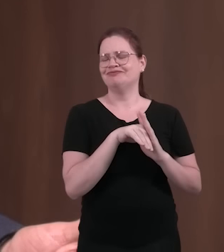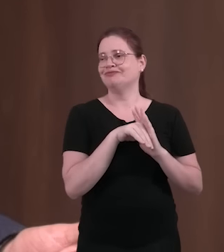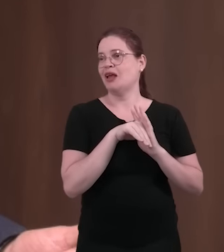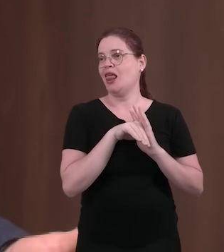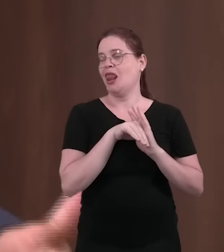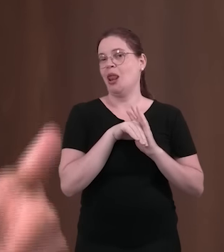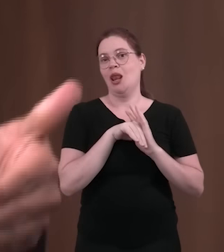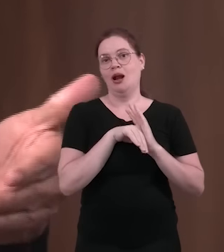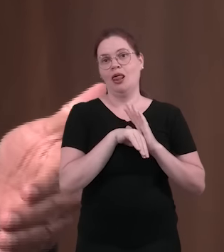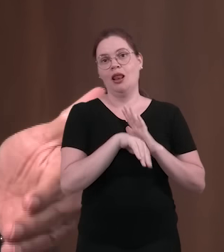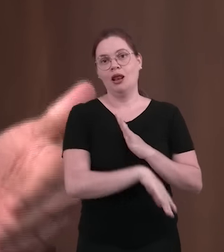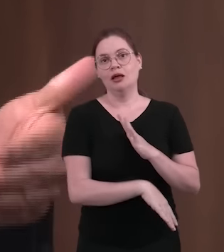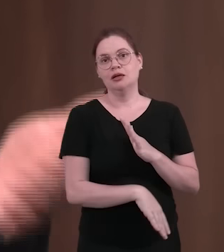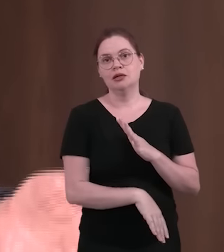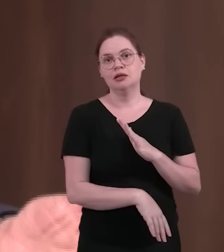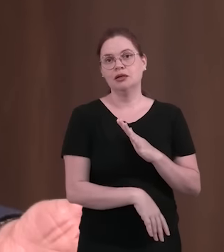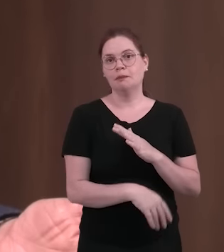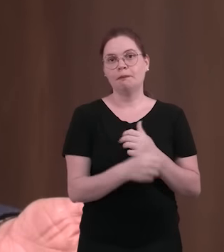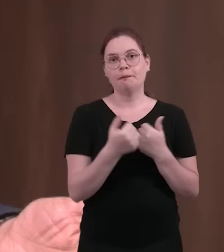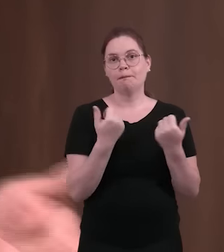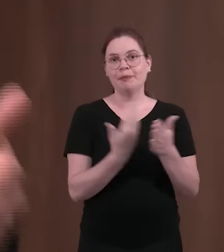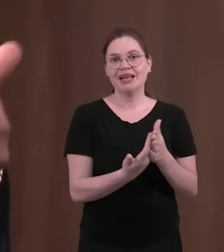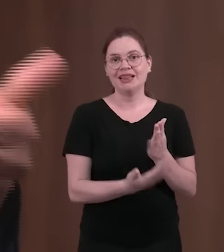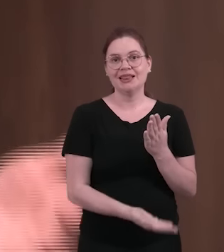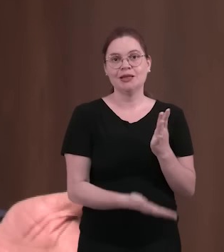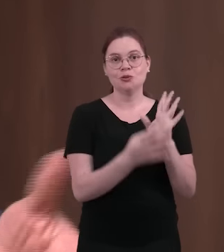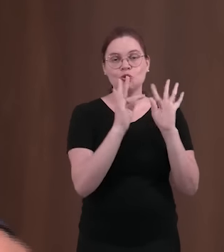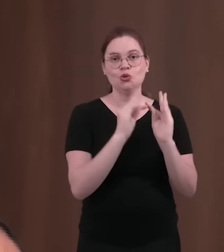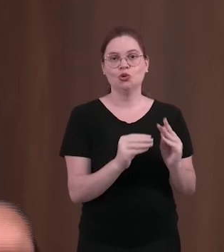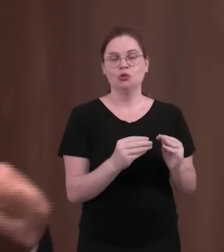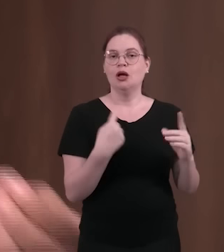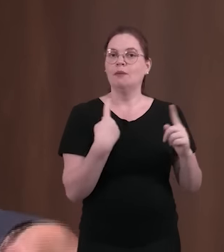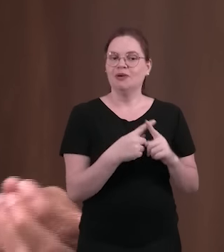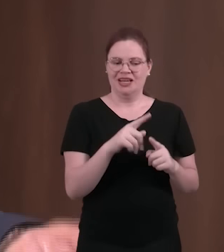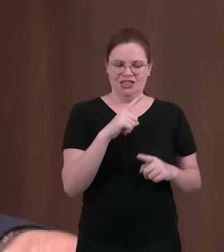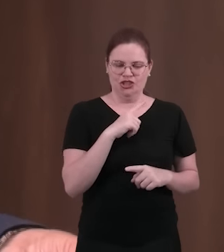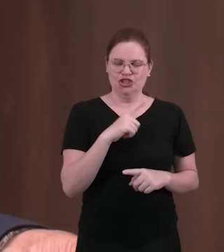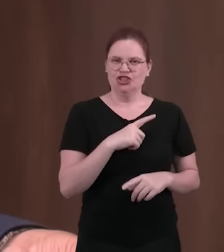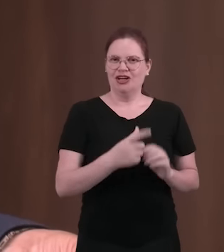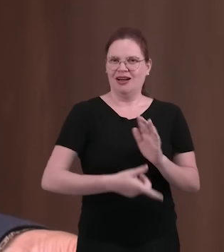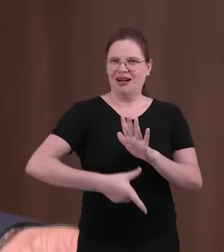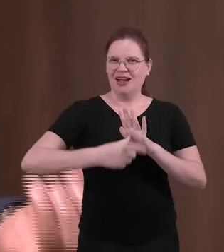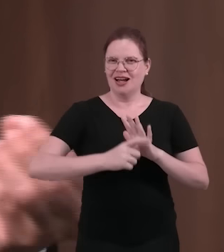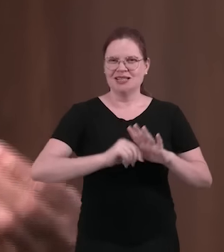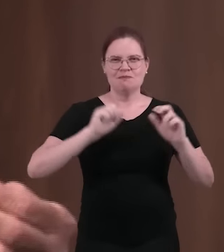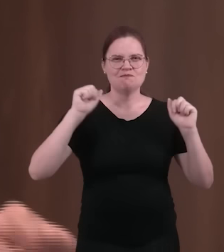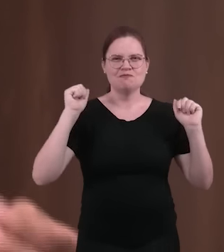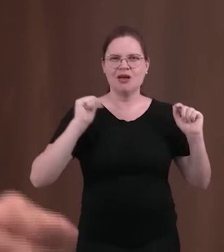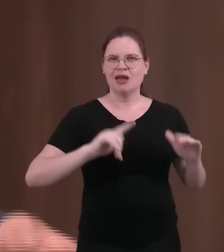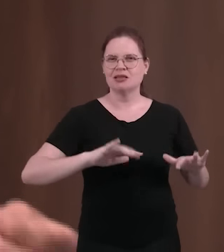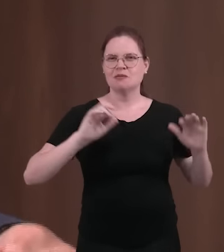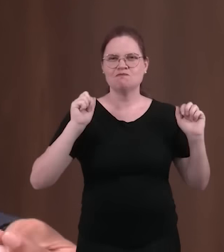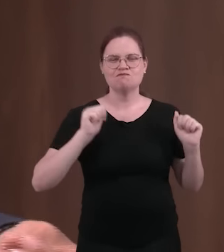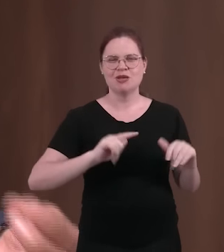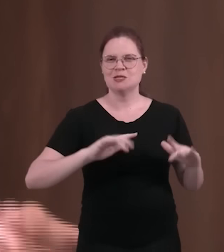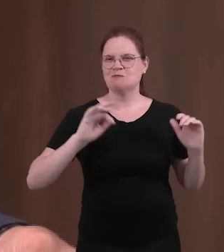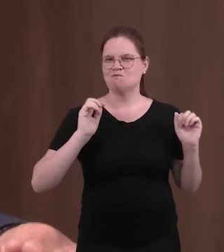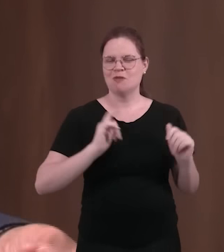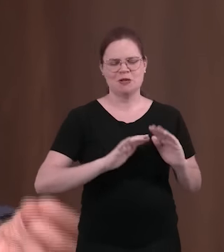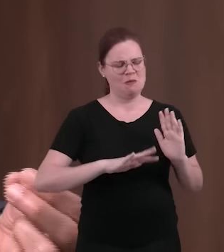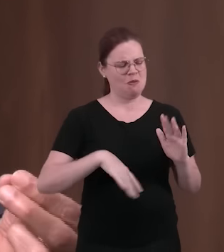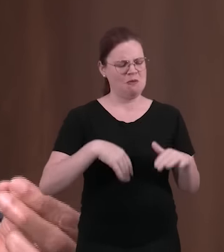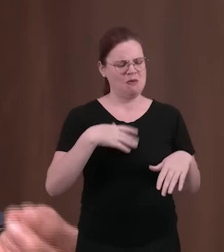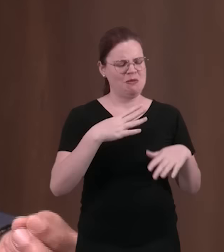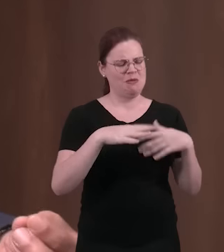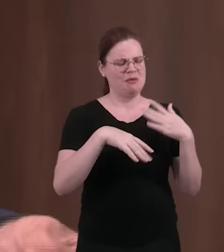muito. Um povo que tinha tudo do Senhor, que o Senhor abençoava, eles empobreceram. Porque a idolatria, ela leva